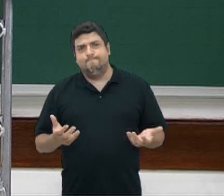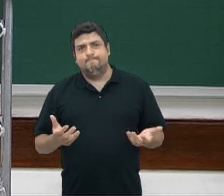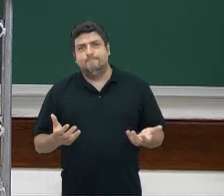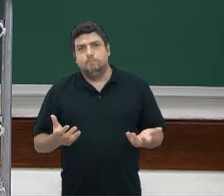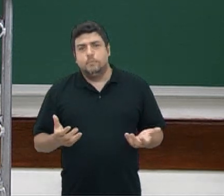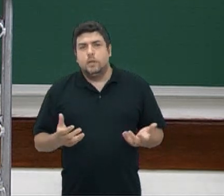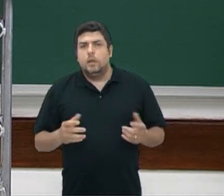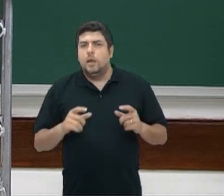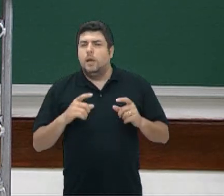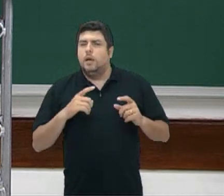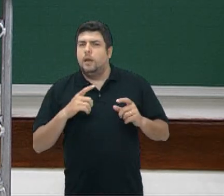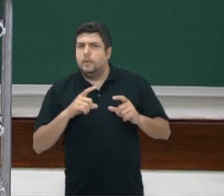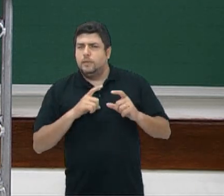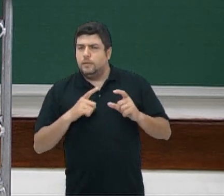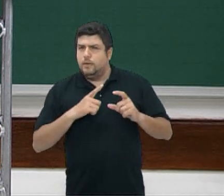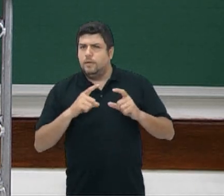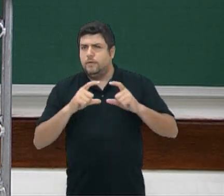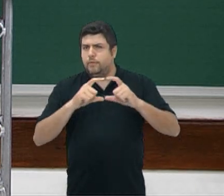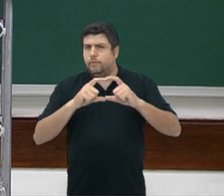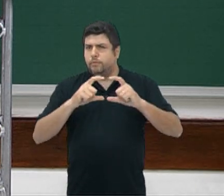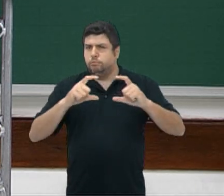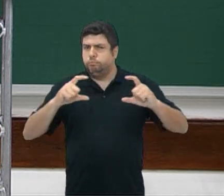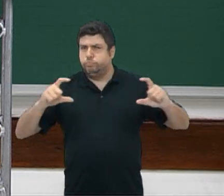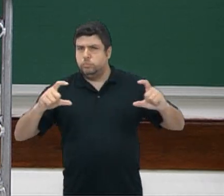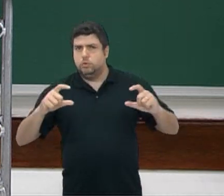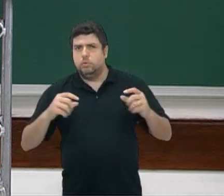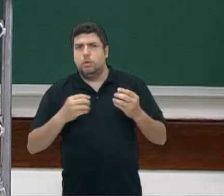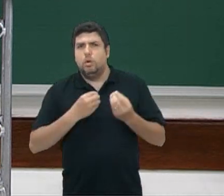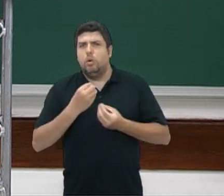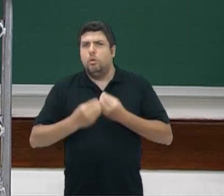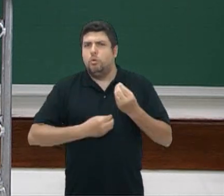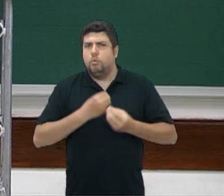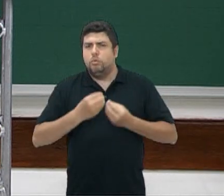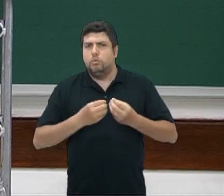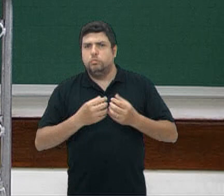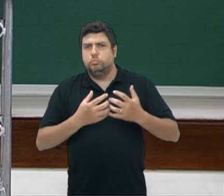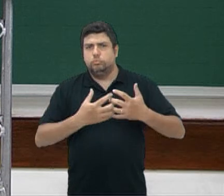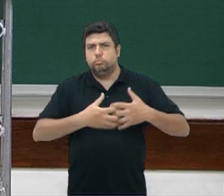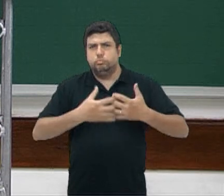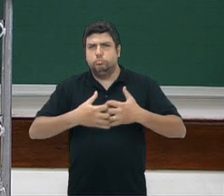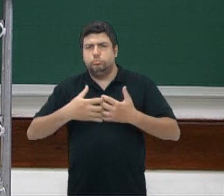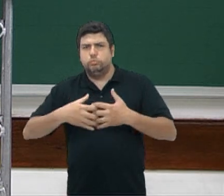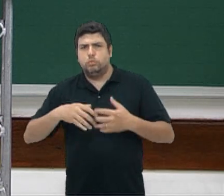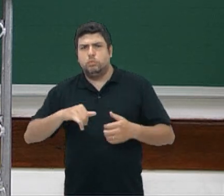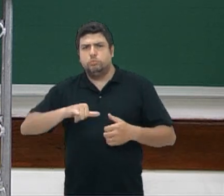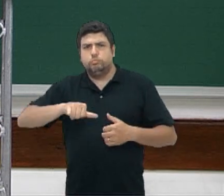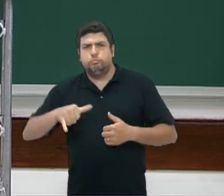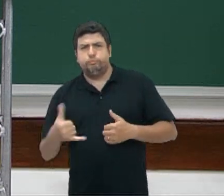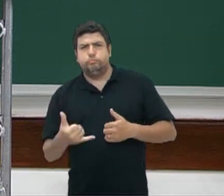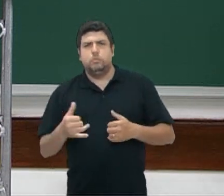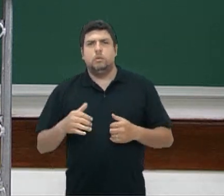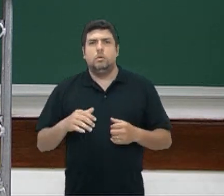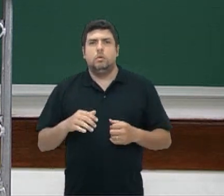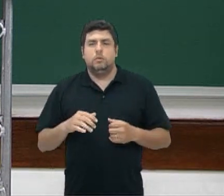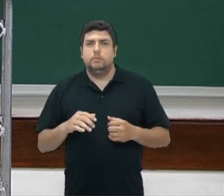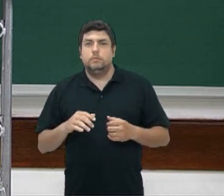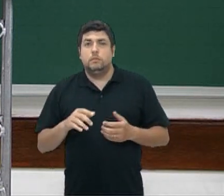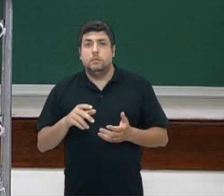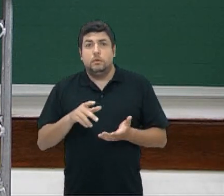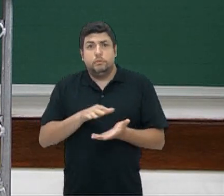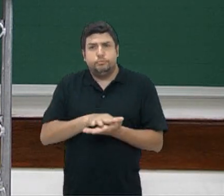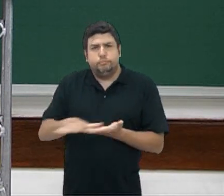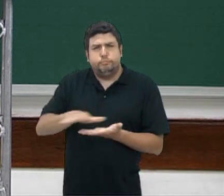ali uma ideia que você trabalha em função de rendimento, não vincula-se nada a desgaste. O conceito de